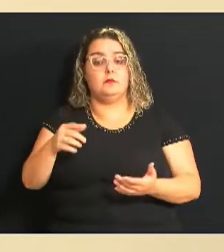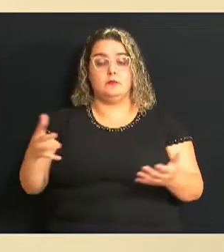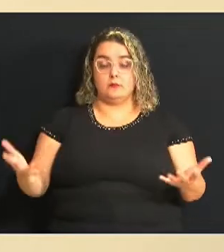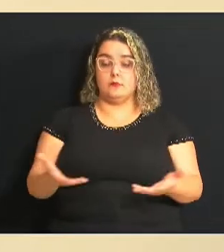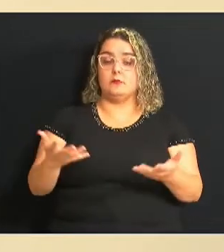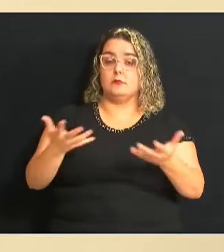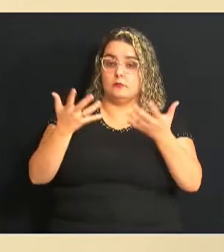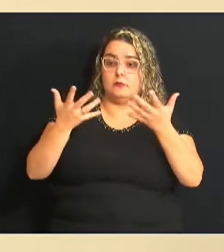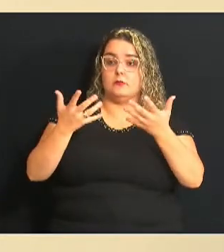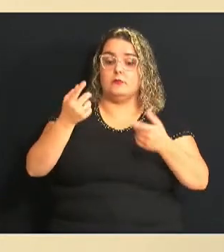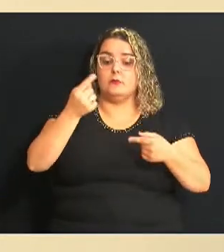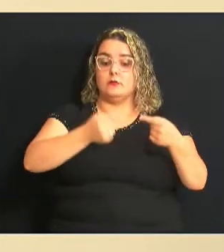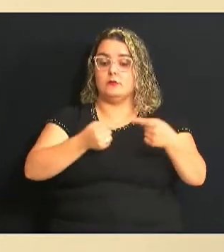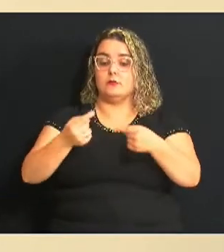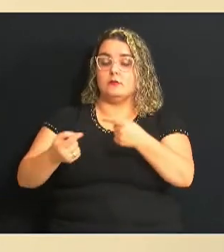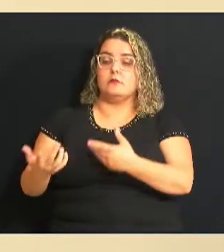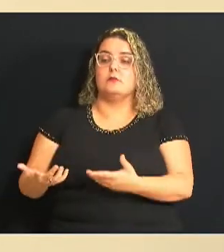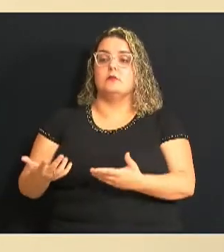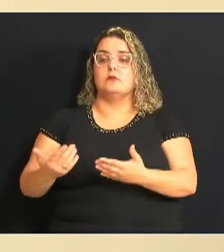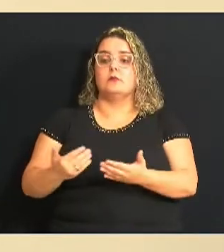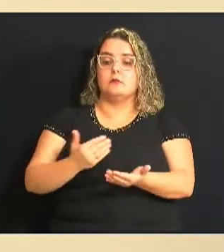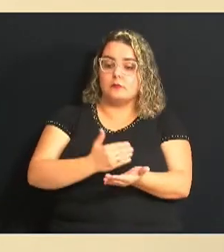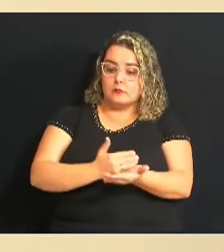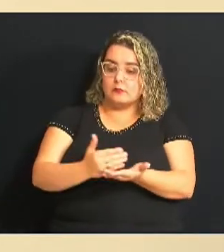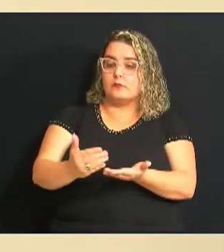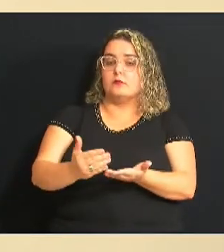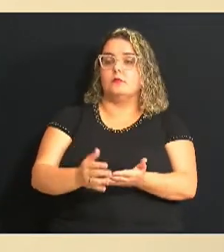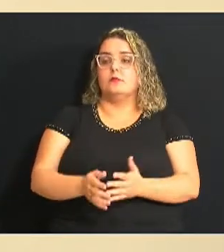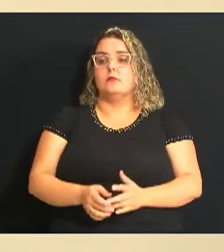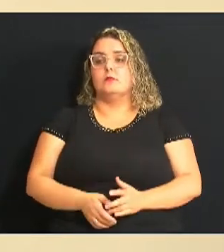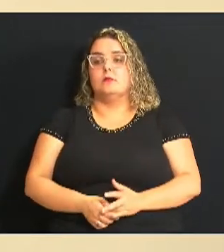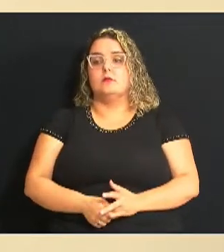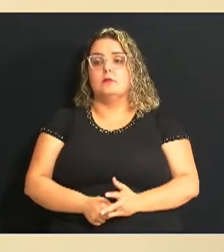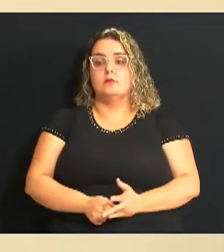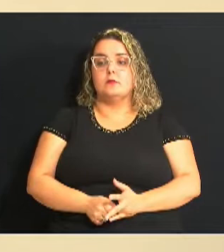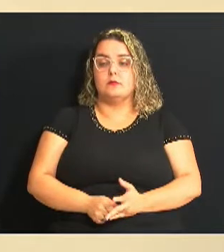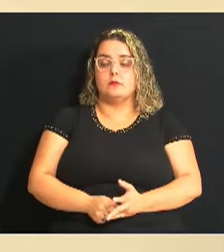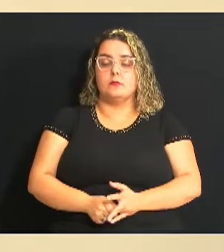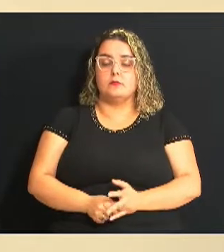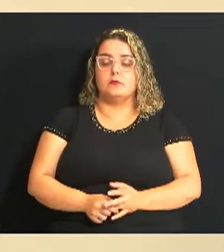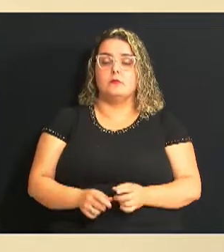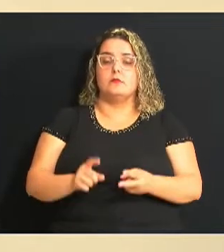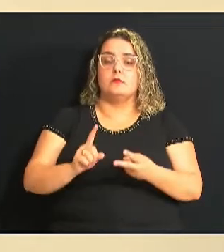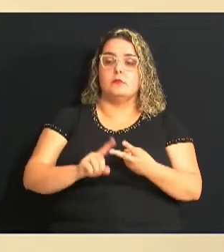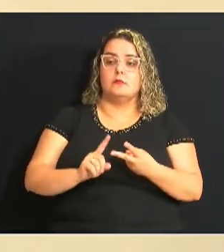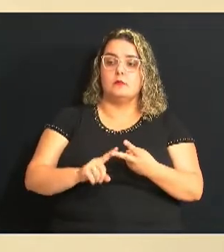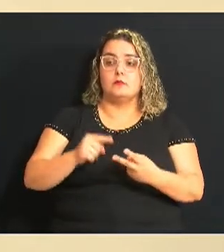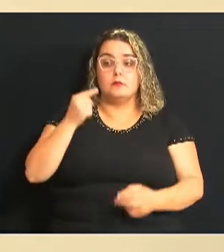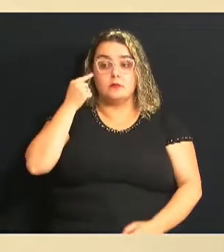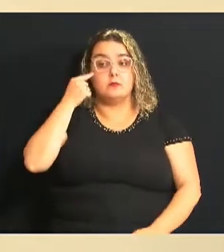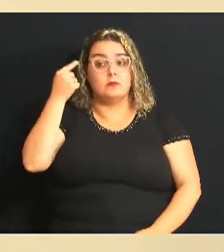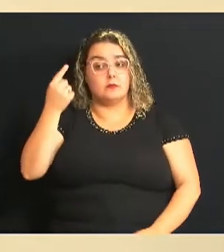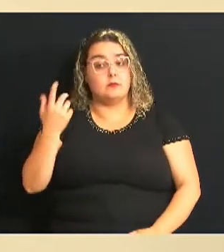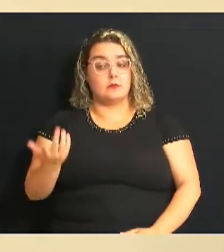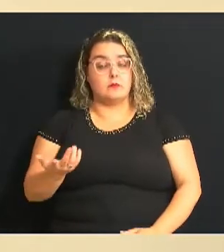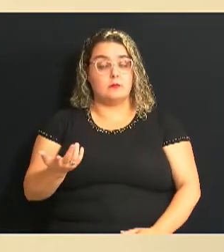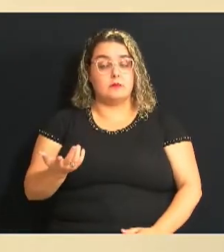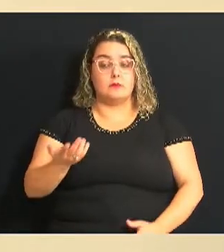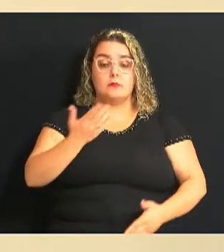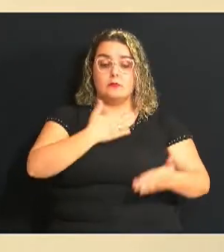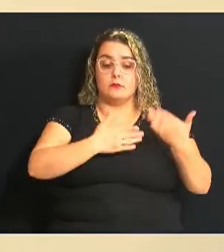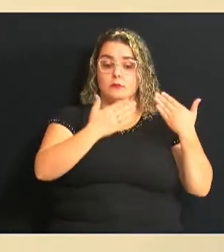essa discussão inicialmente. Segundo, a ideia que não passava de